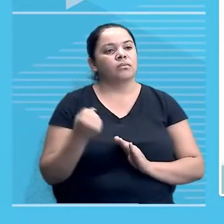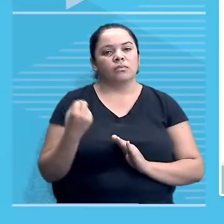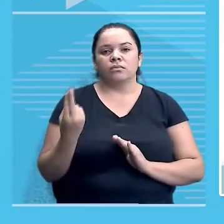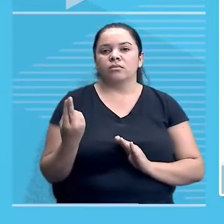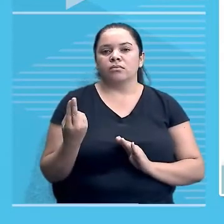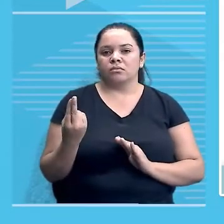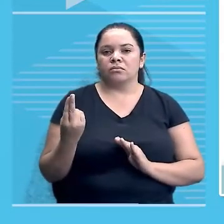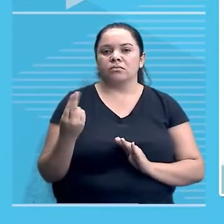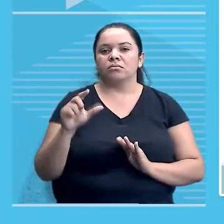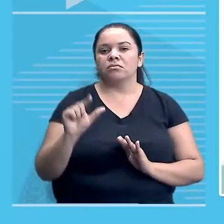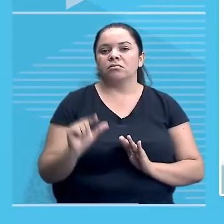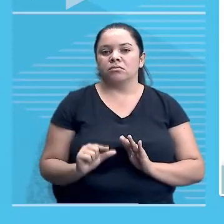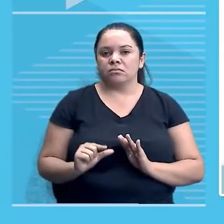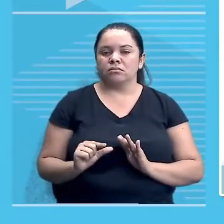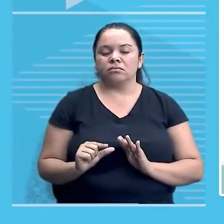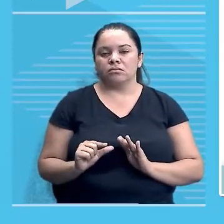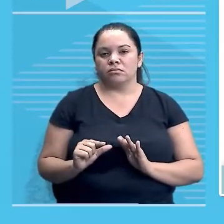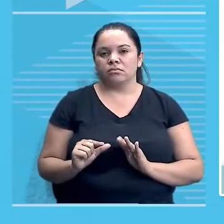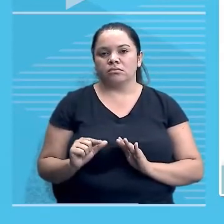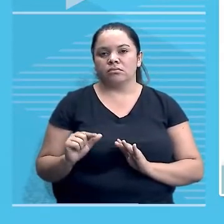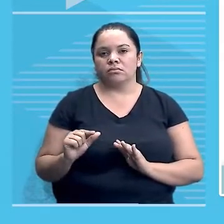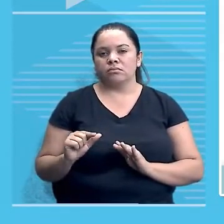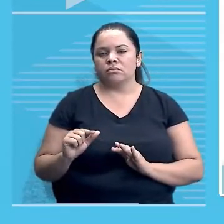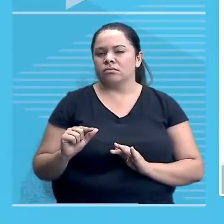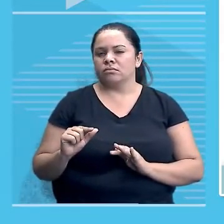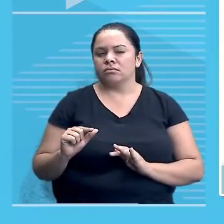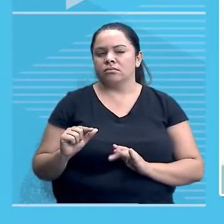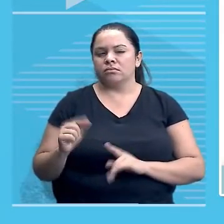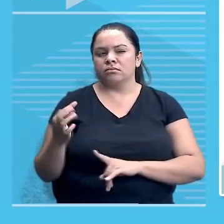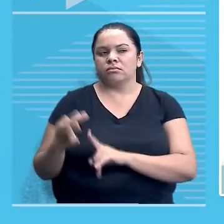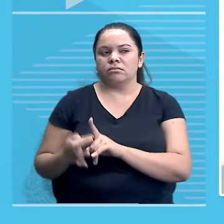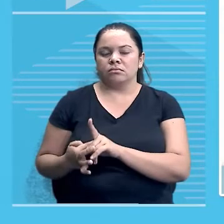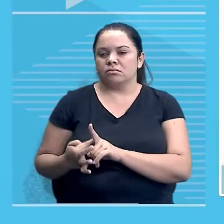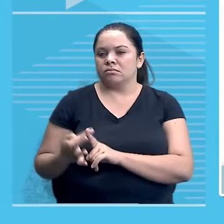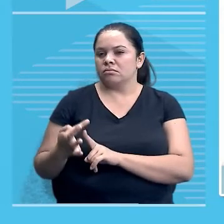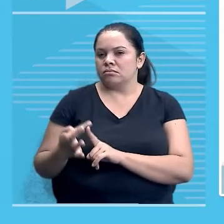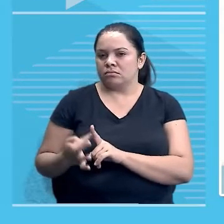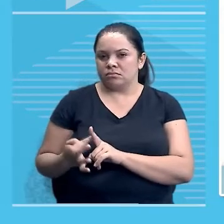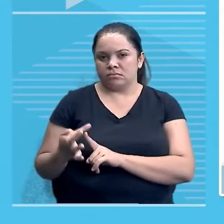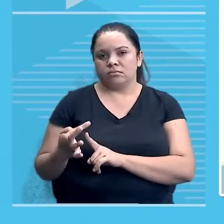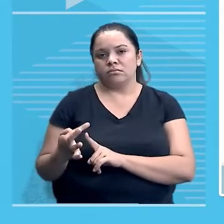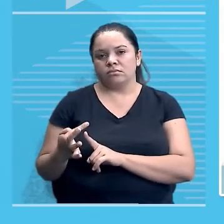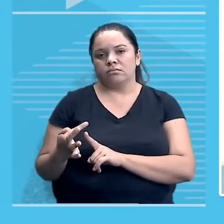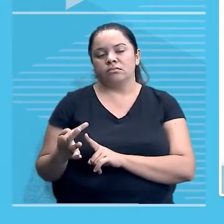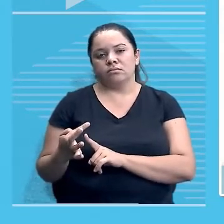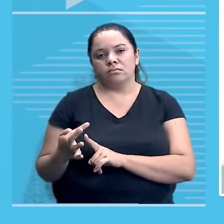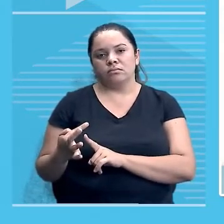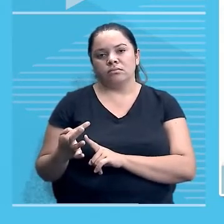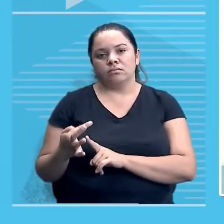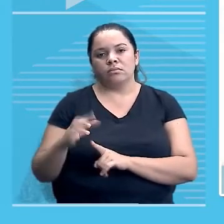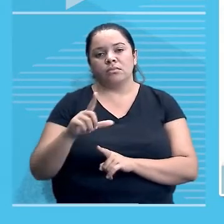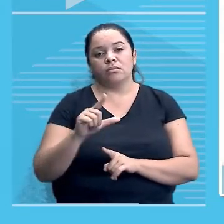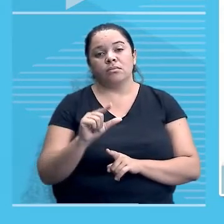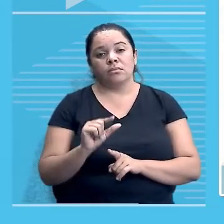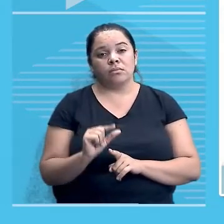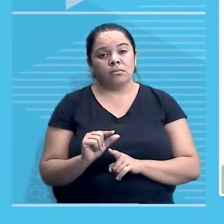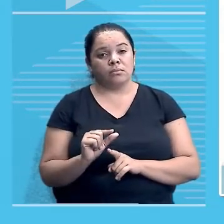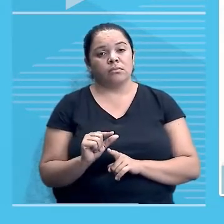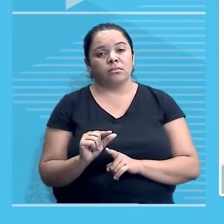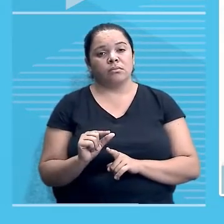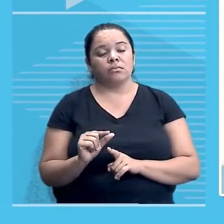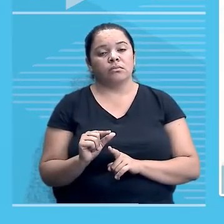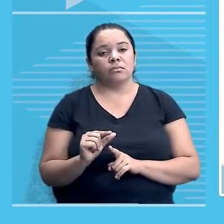Ela vai ter menor variação de temperatura do que a esfera B.